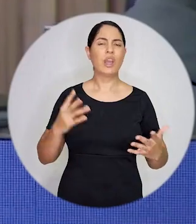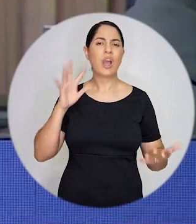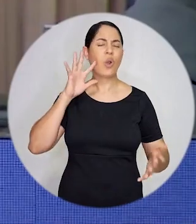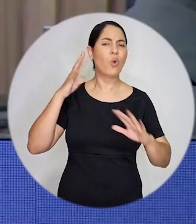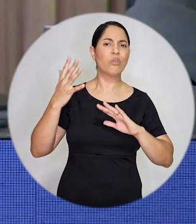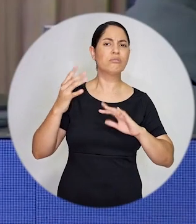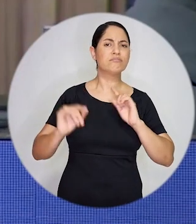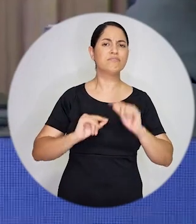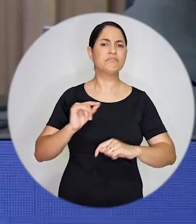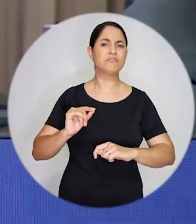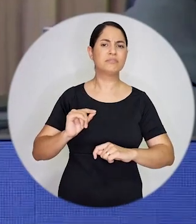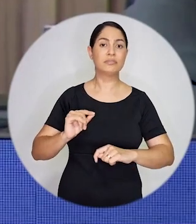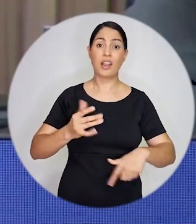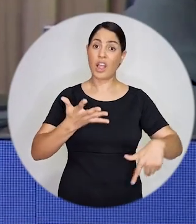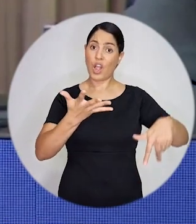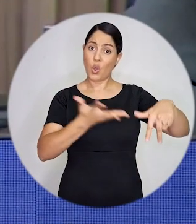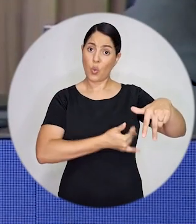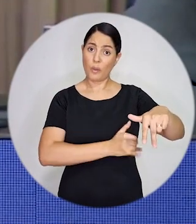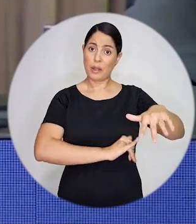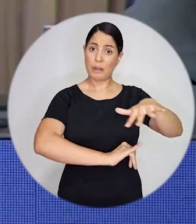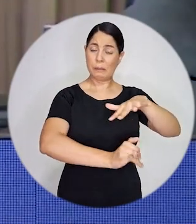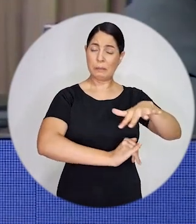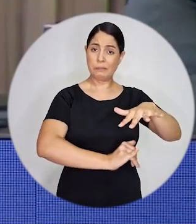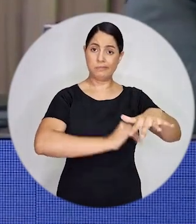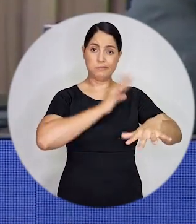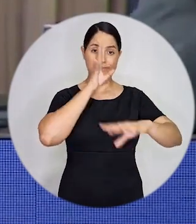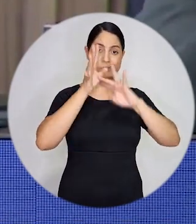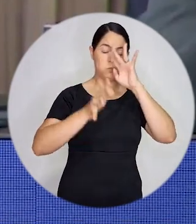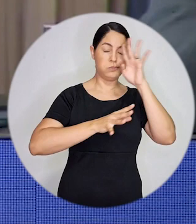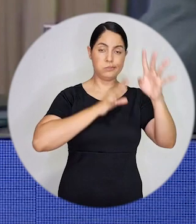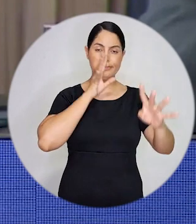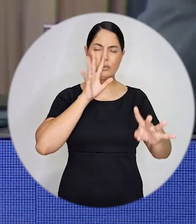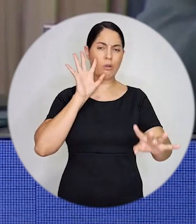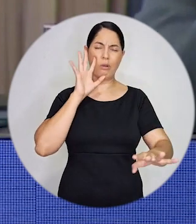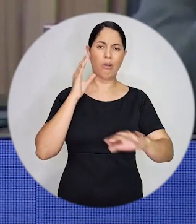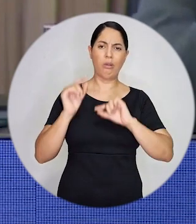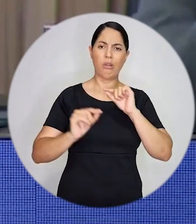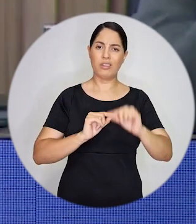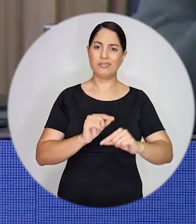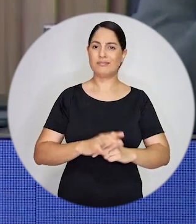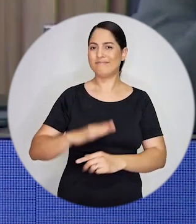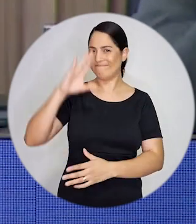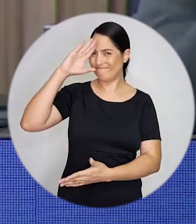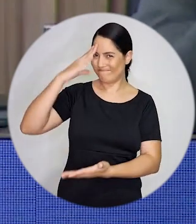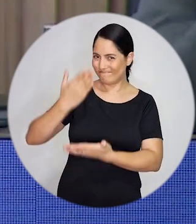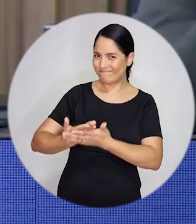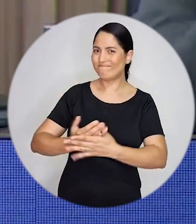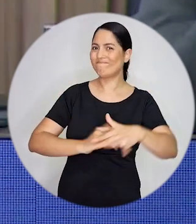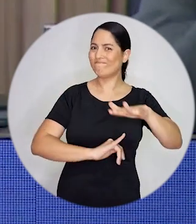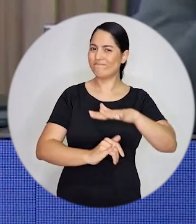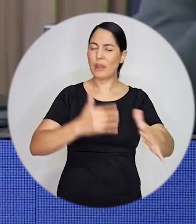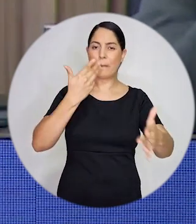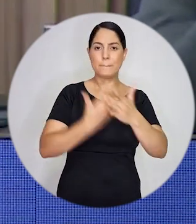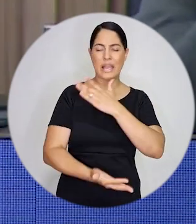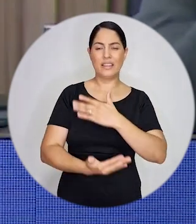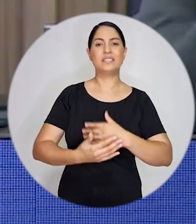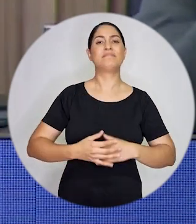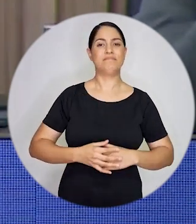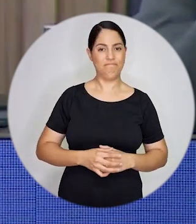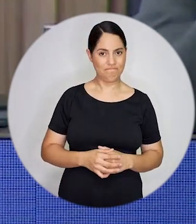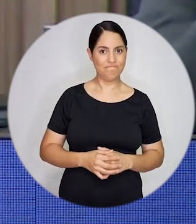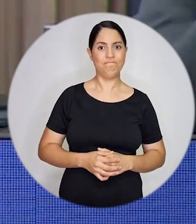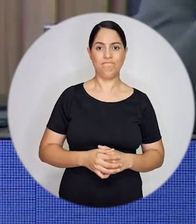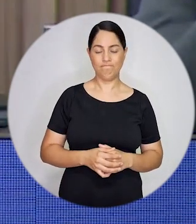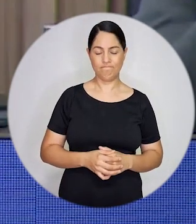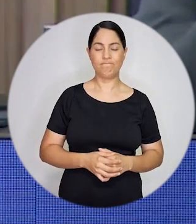E o principal efeito da corrupção das instituições, da corrupção das empresas, é a perda de confiança